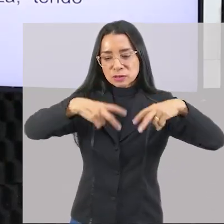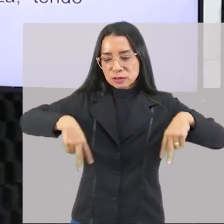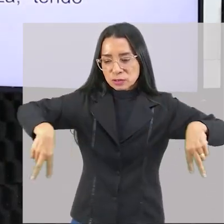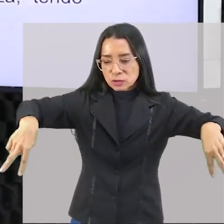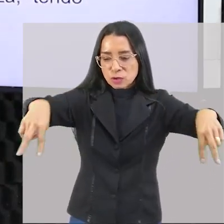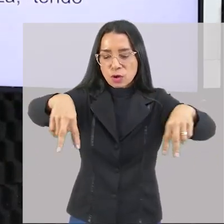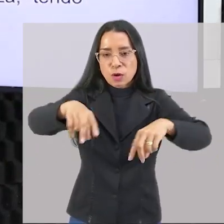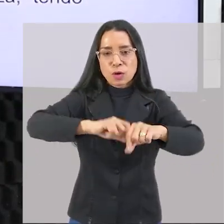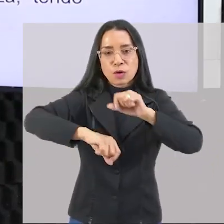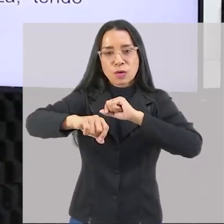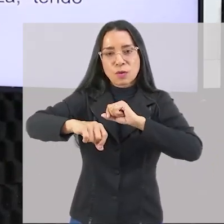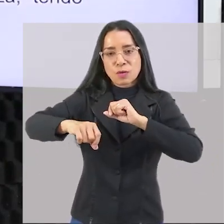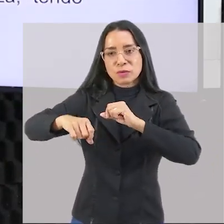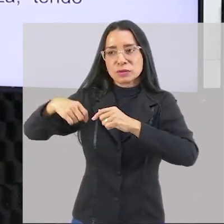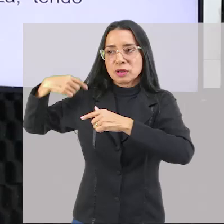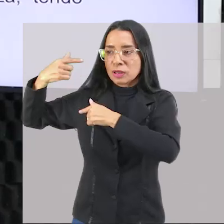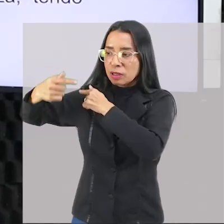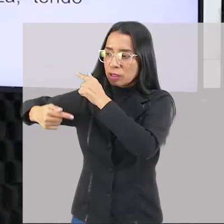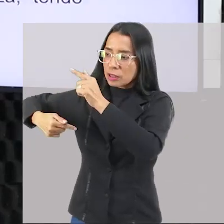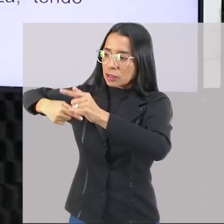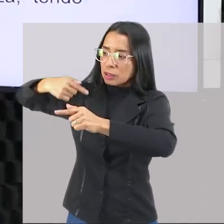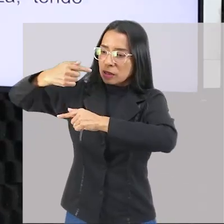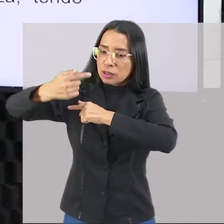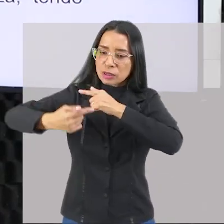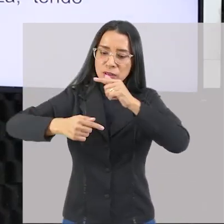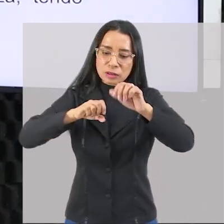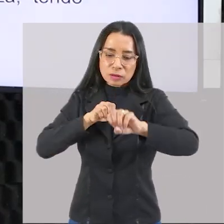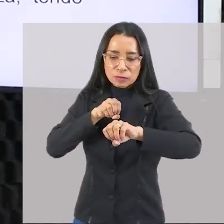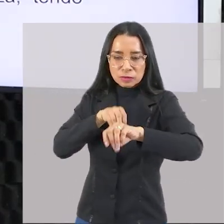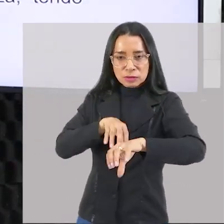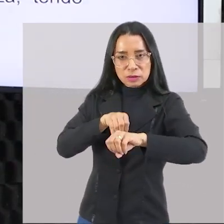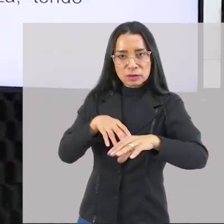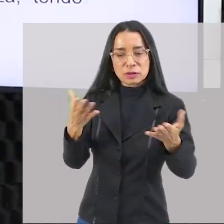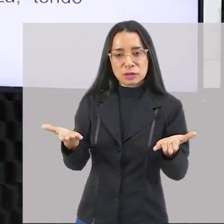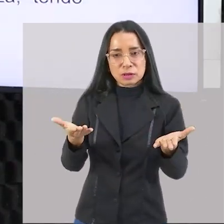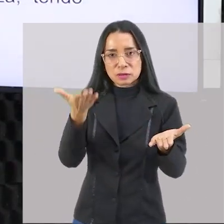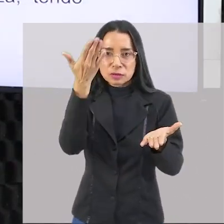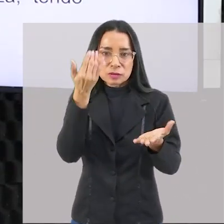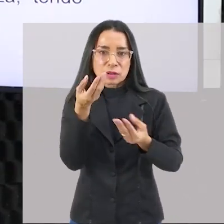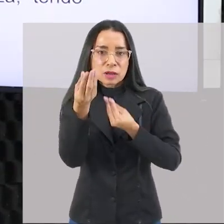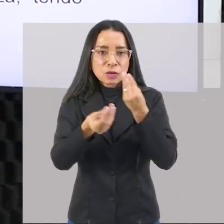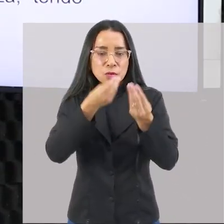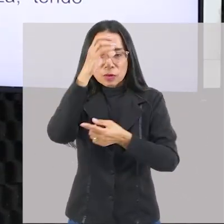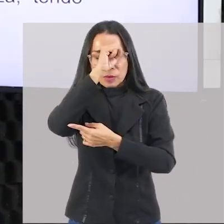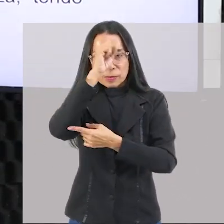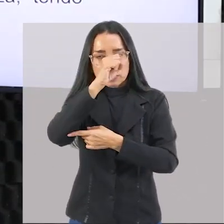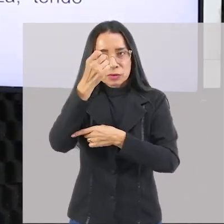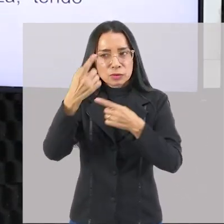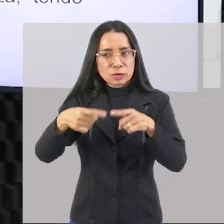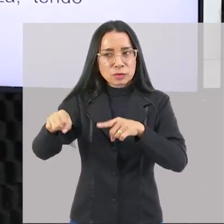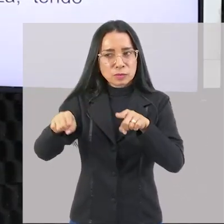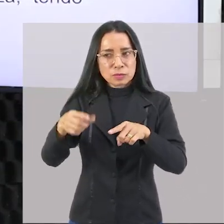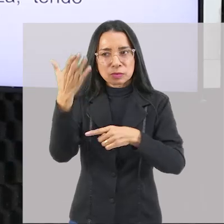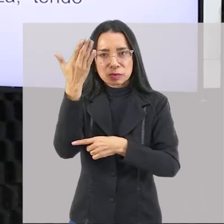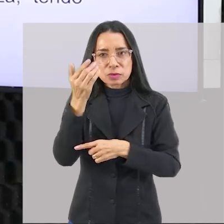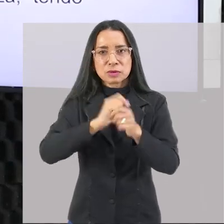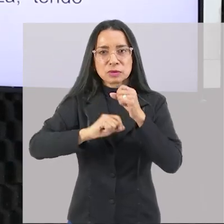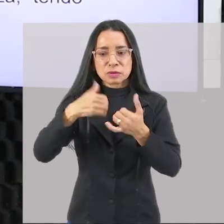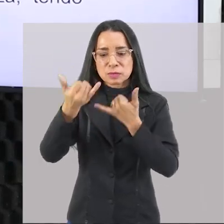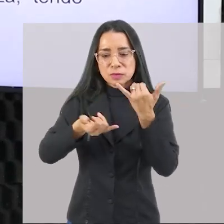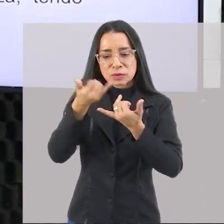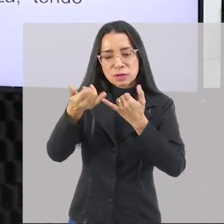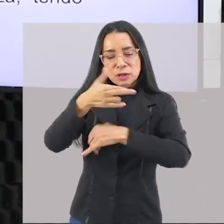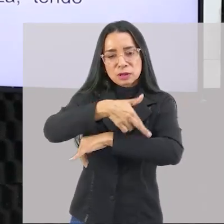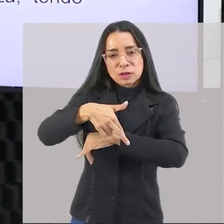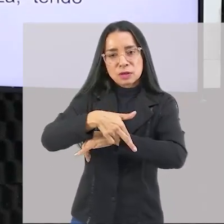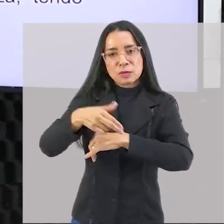eram passadas de pai para filho, de mãe para filho e assim por diante. Eu não sei como eu aprendi essa música, eu só sei que quando eu cheguei para brincar na